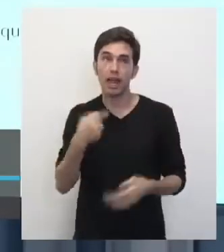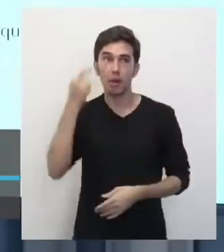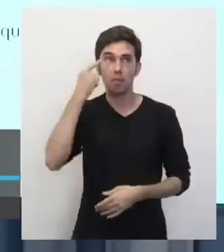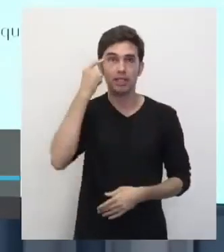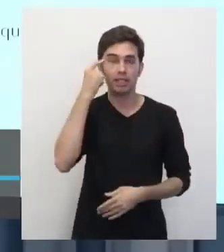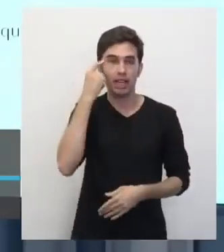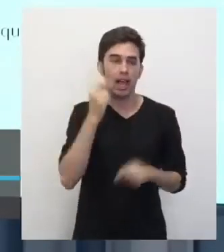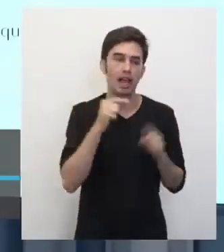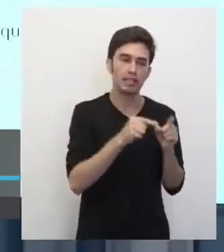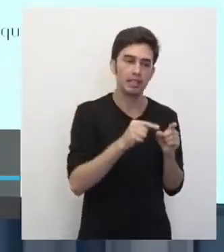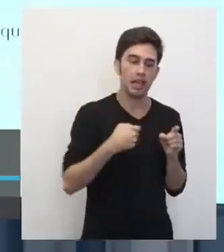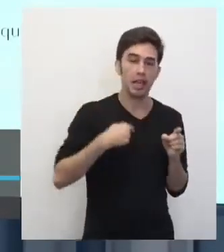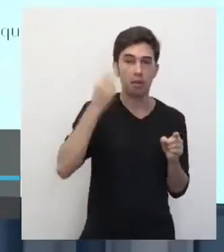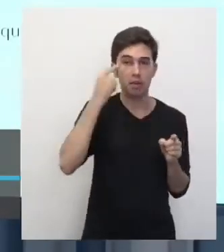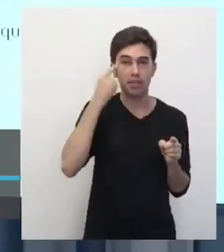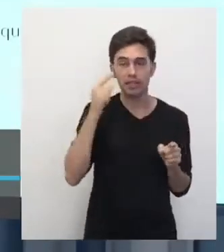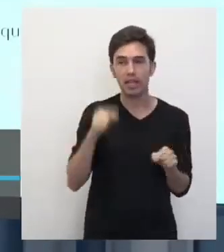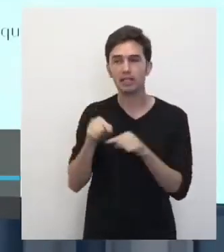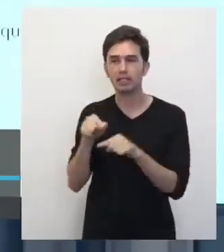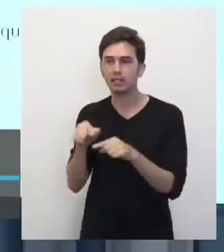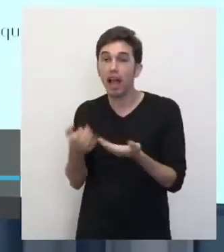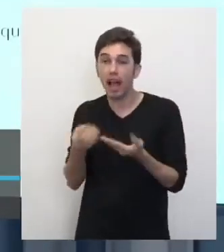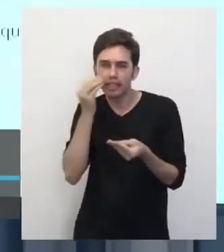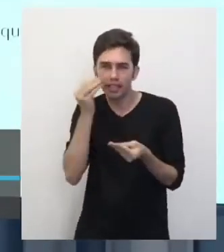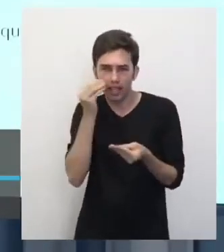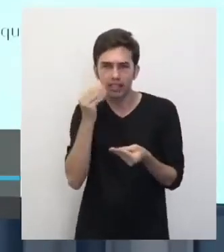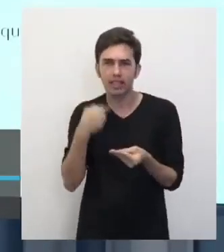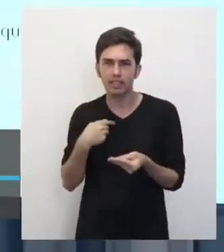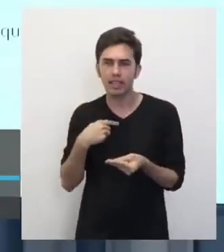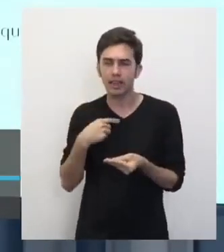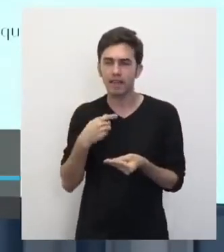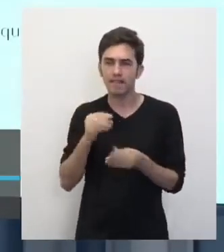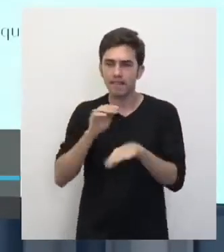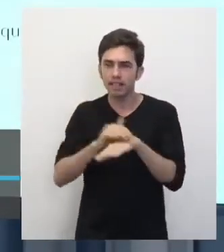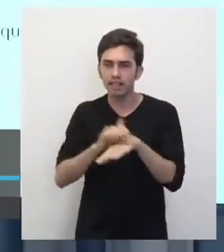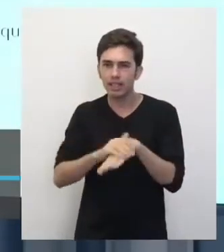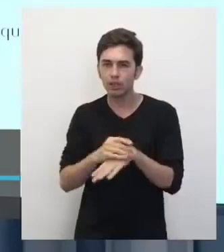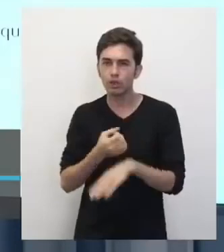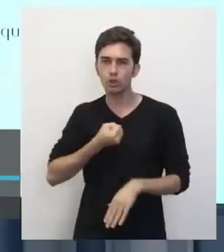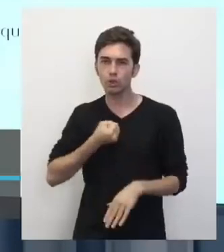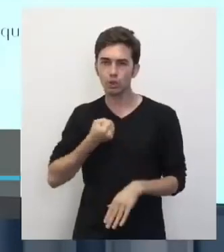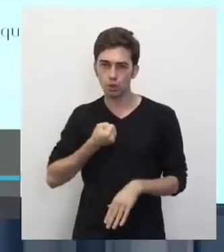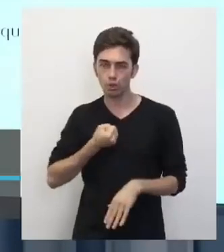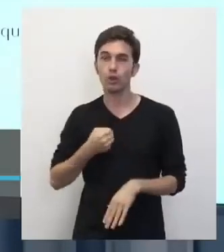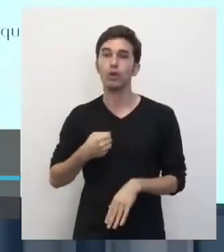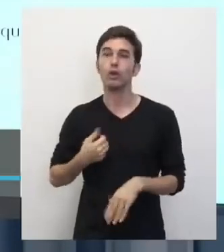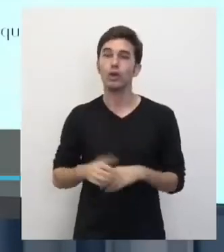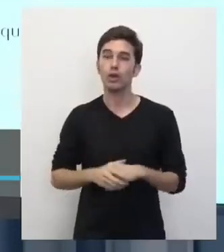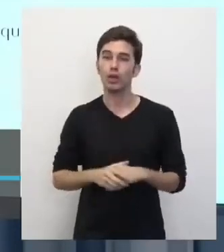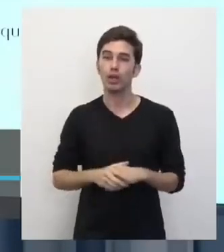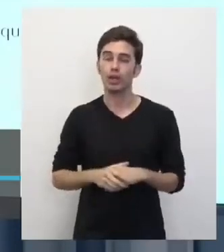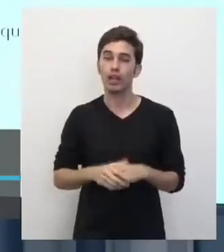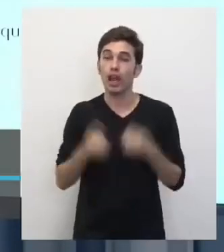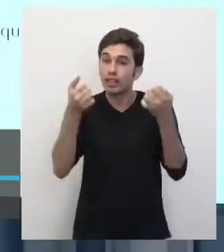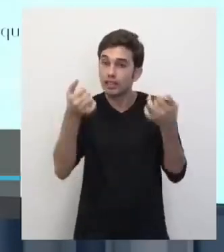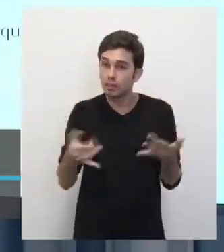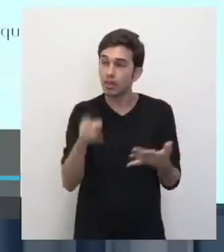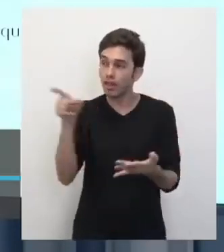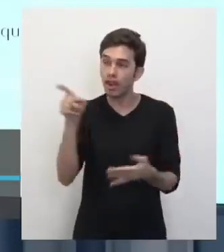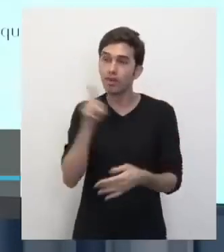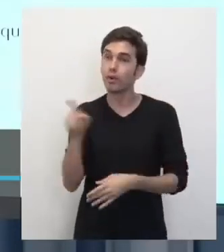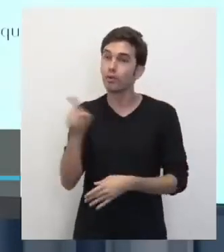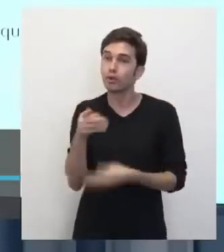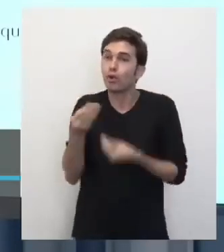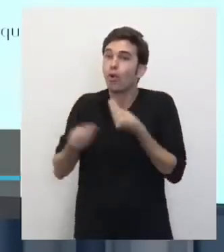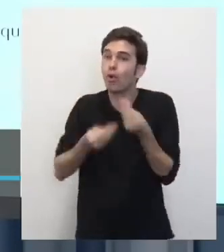pensei dessa forma, tenta fazer um número aí que vocês consigam, e aí explica para o seu professor, explica para ele qual